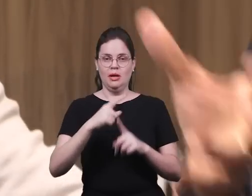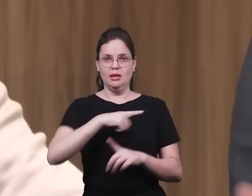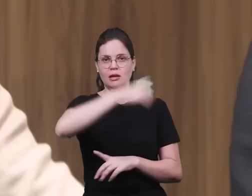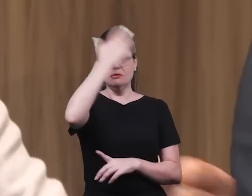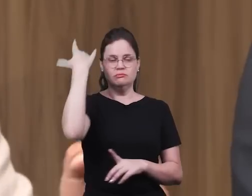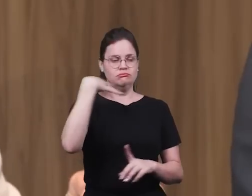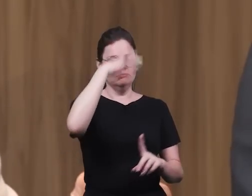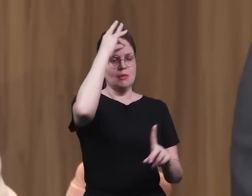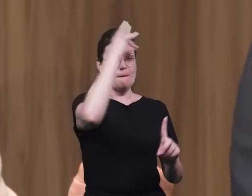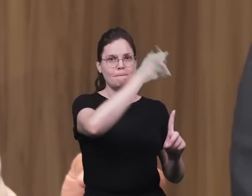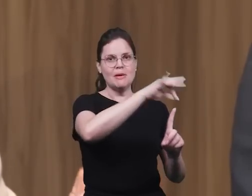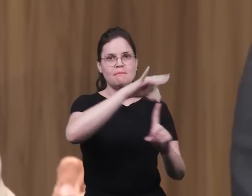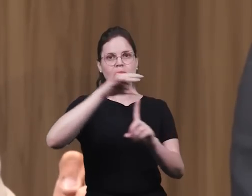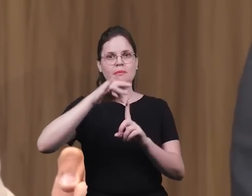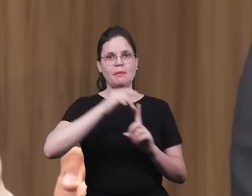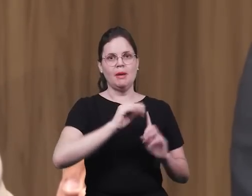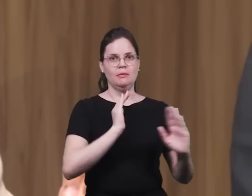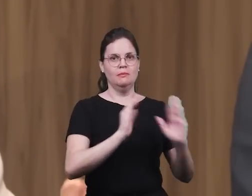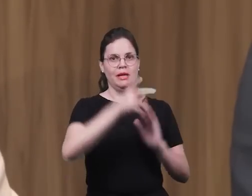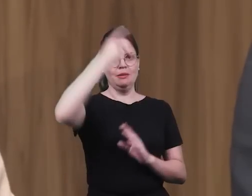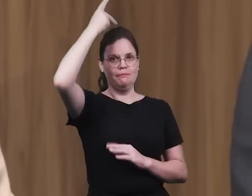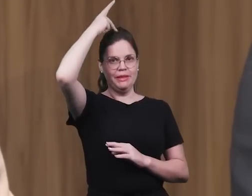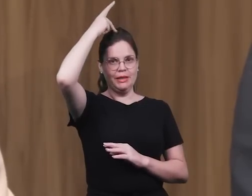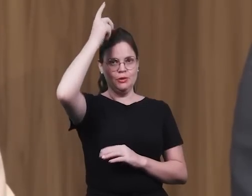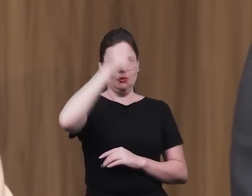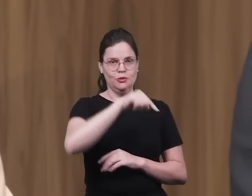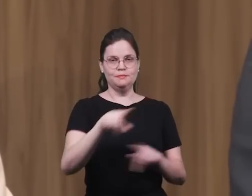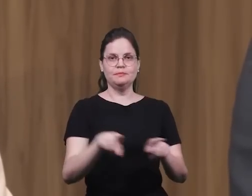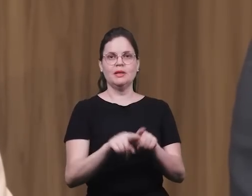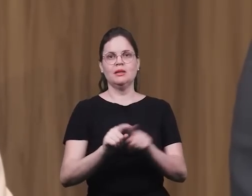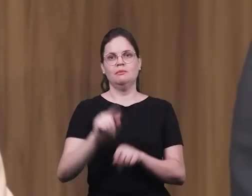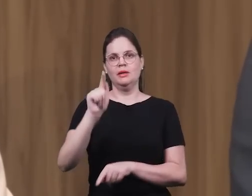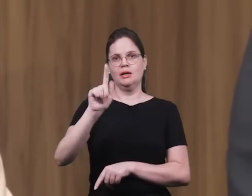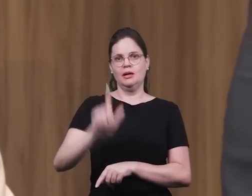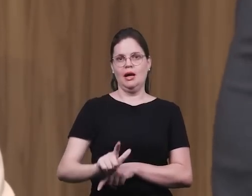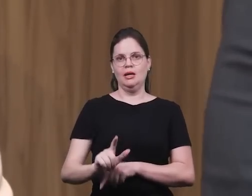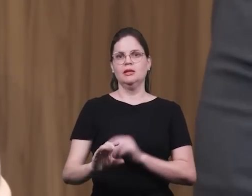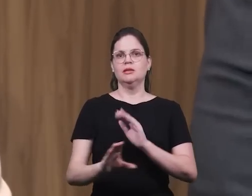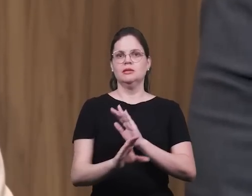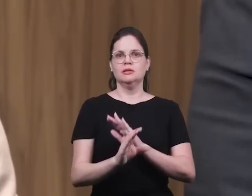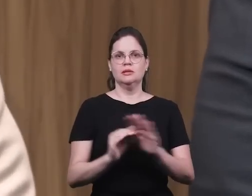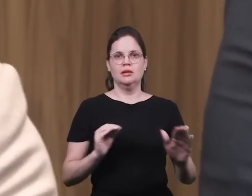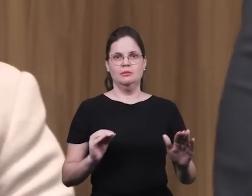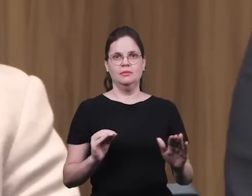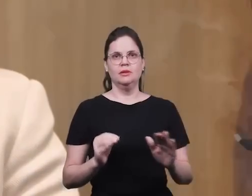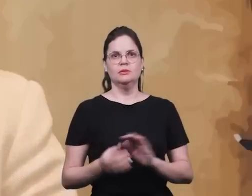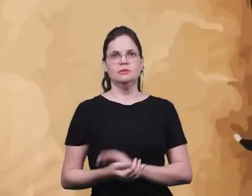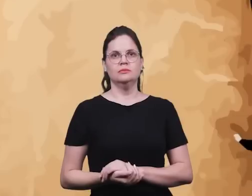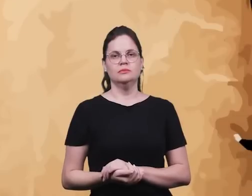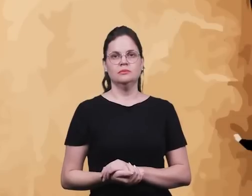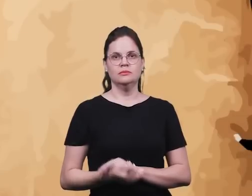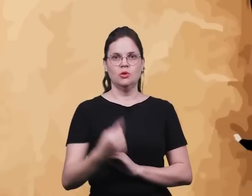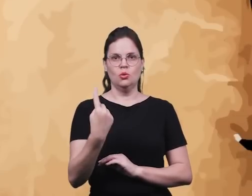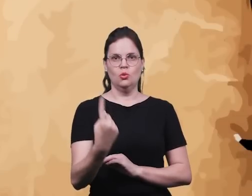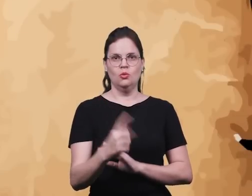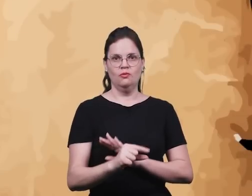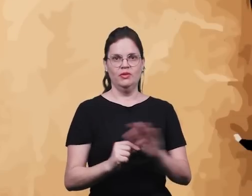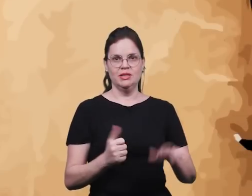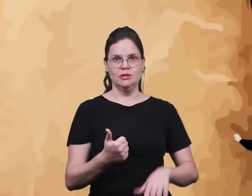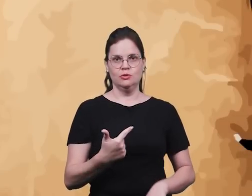foram batizados com o Espírito Santo no dia de Pentecostes. Outro texto está lá em Gálatas, na carta do apóstolo Paulo aos Gálatas,